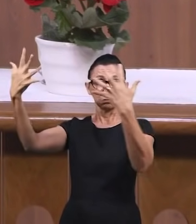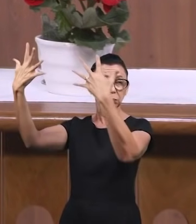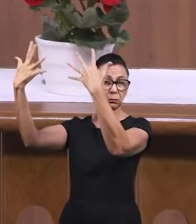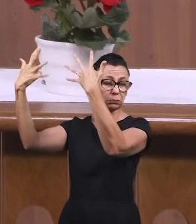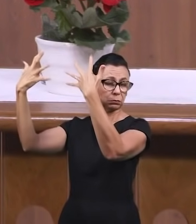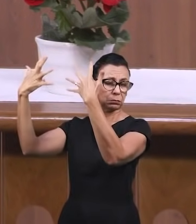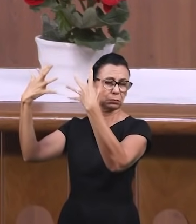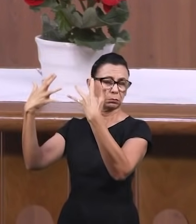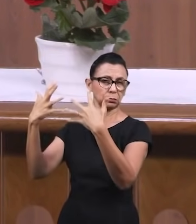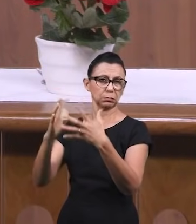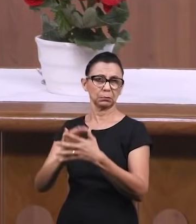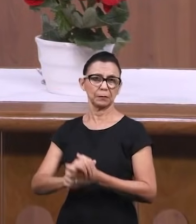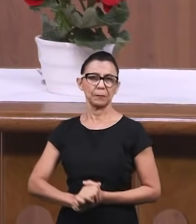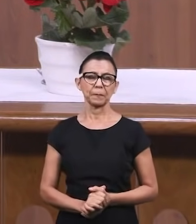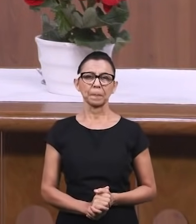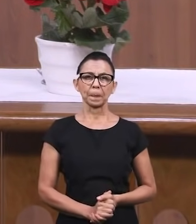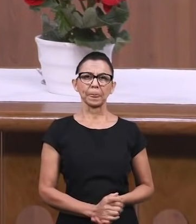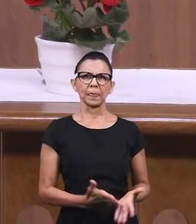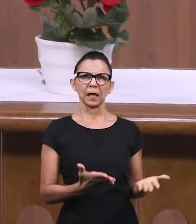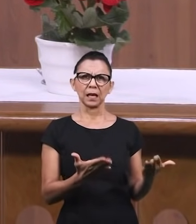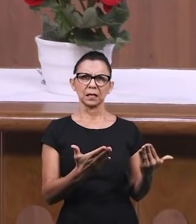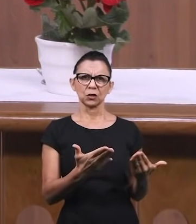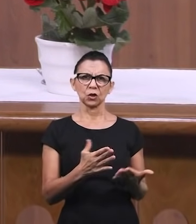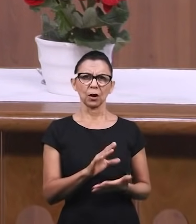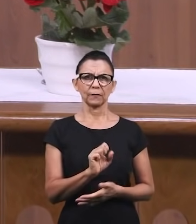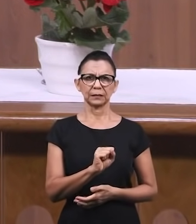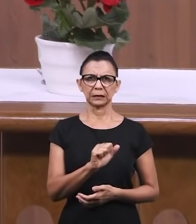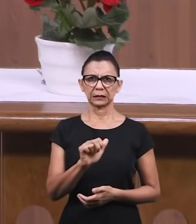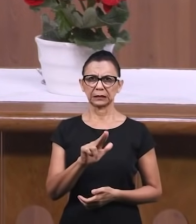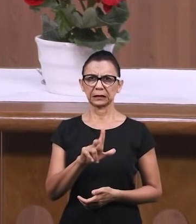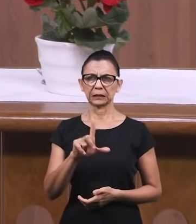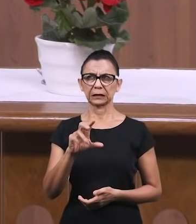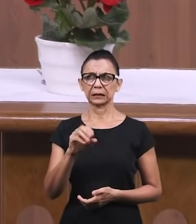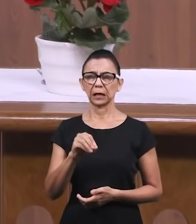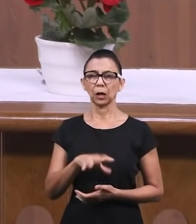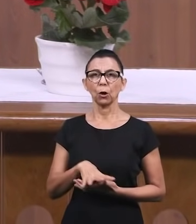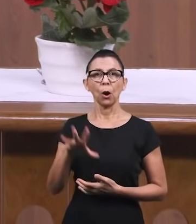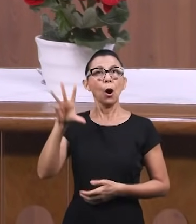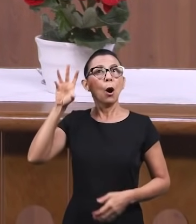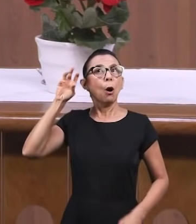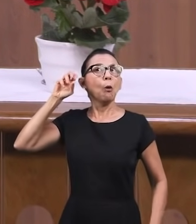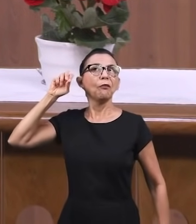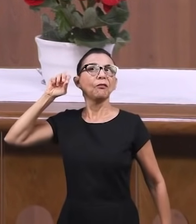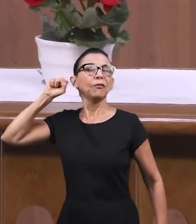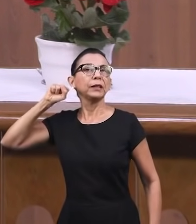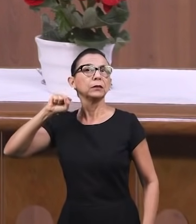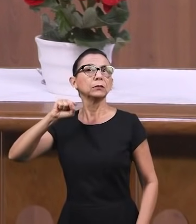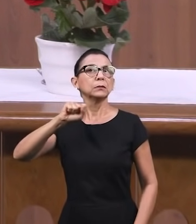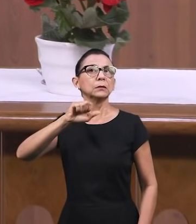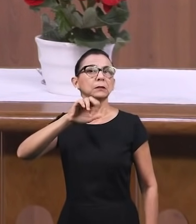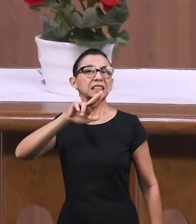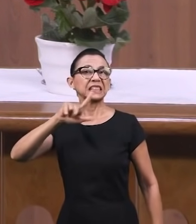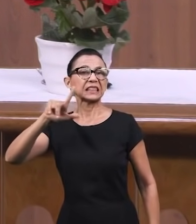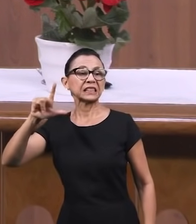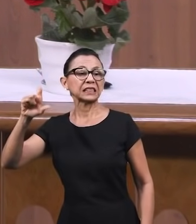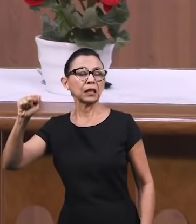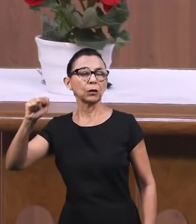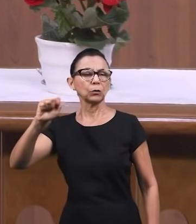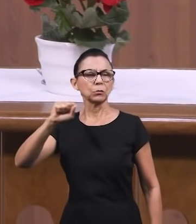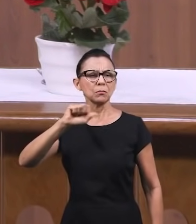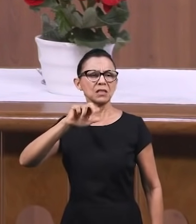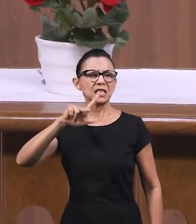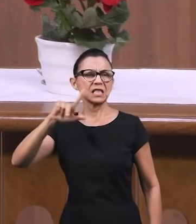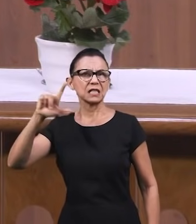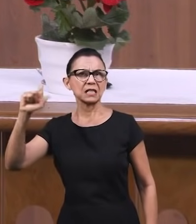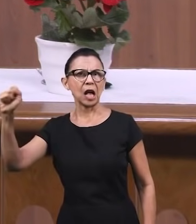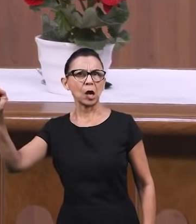jovem, chamado Saulo, ouviu uma voz que lhe dizia: Saulo, Saulo,